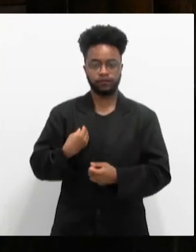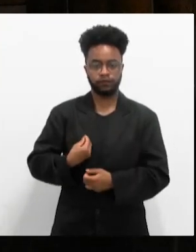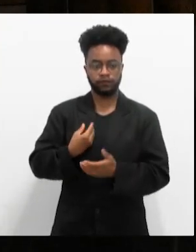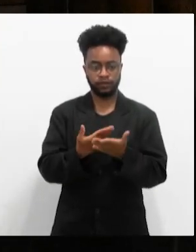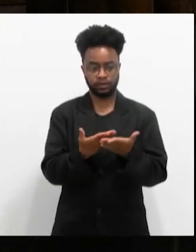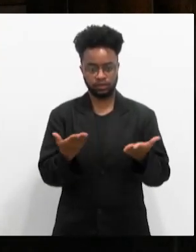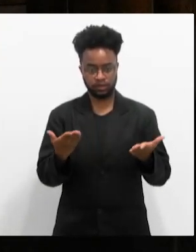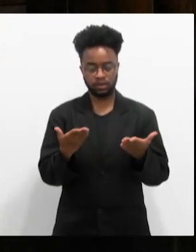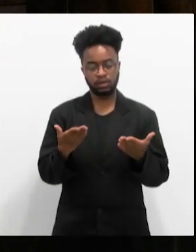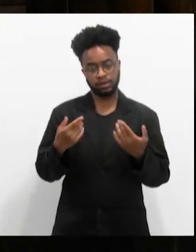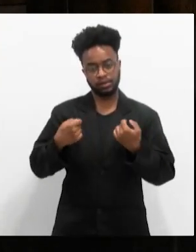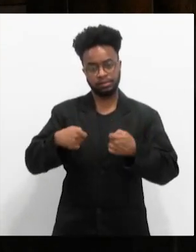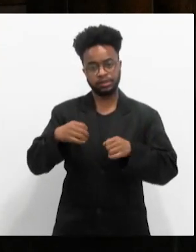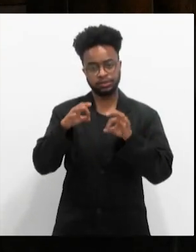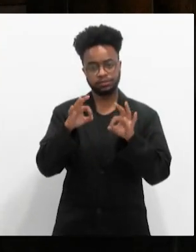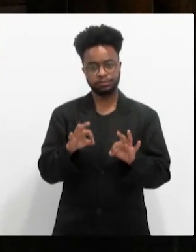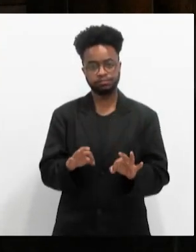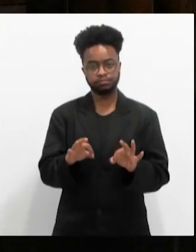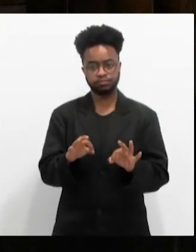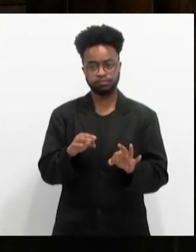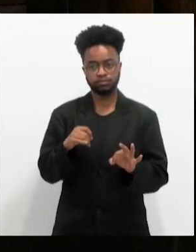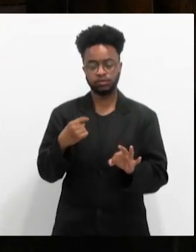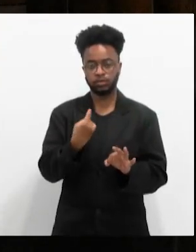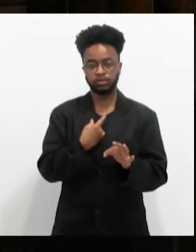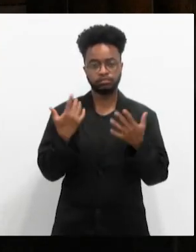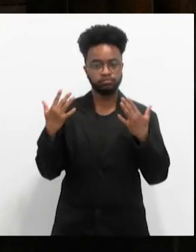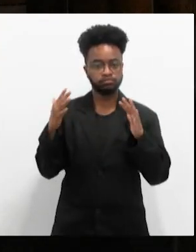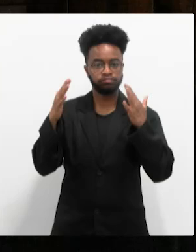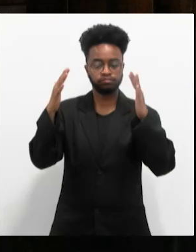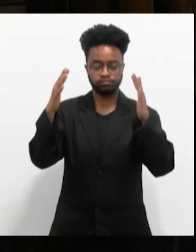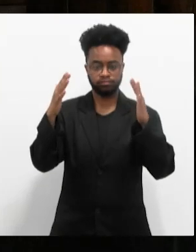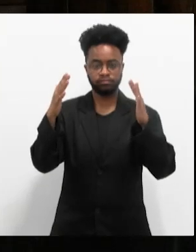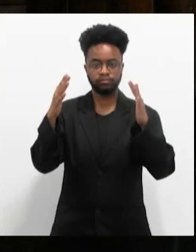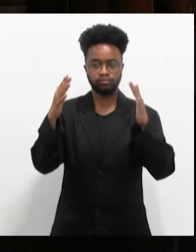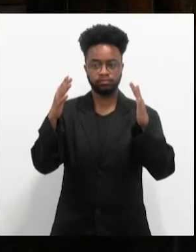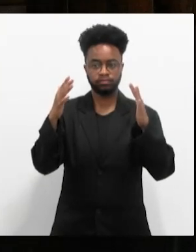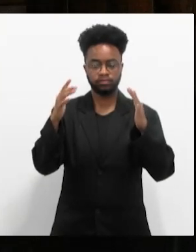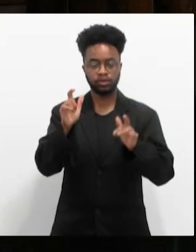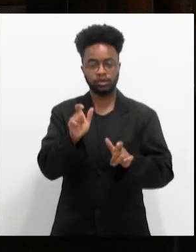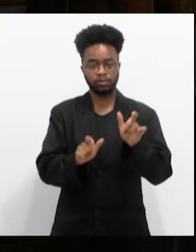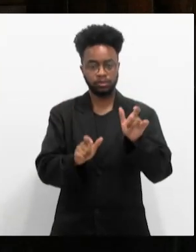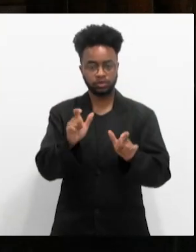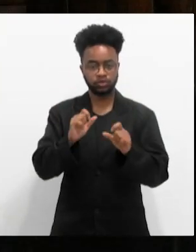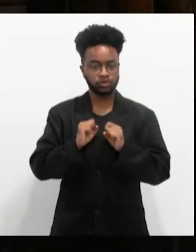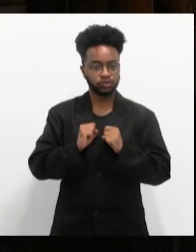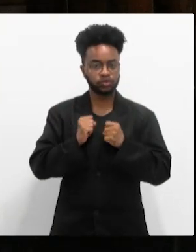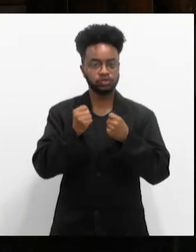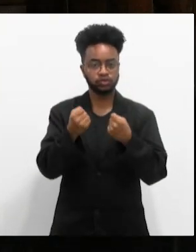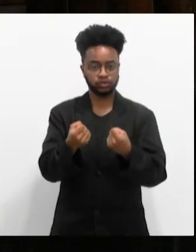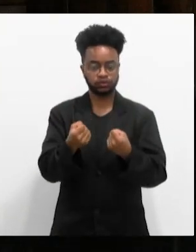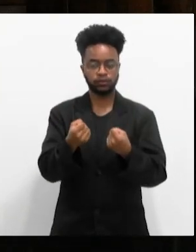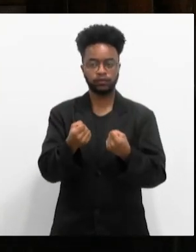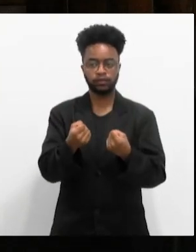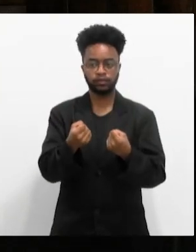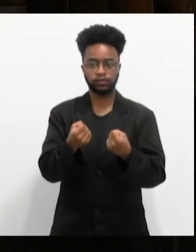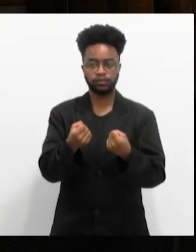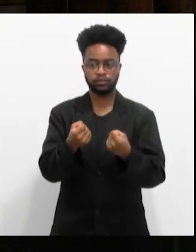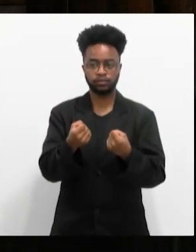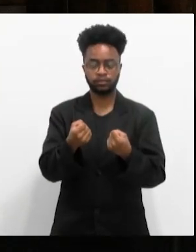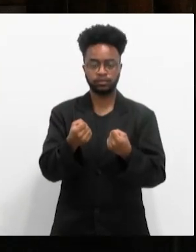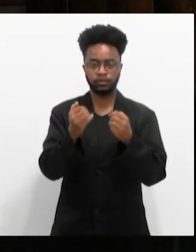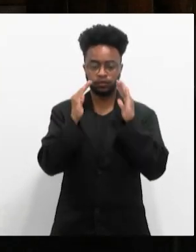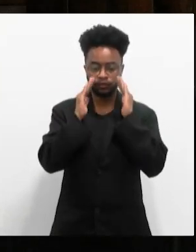é necessário a gente enaltecer aqueles que se dedicaram à